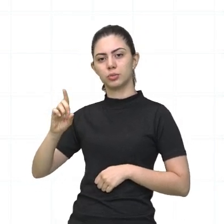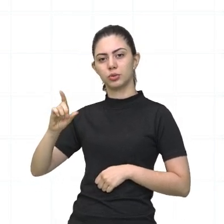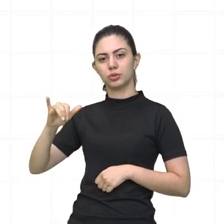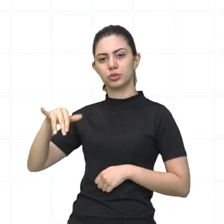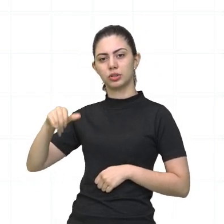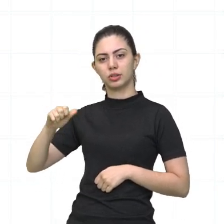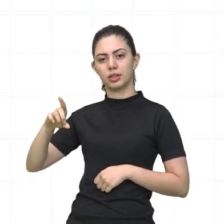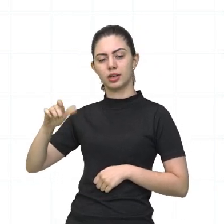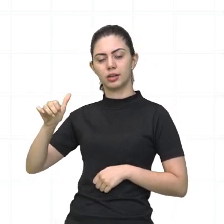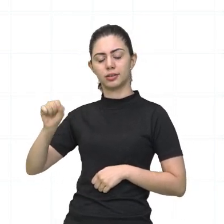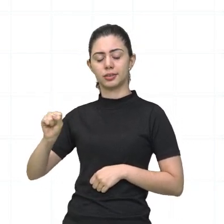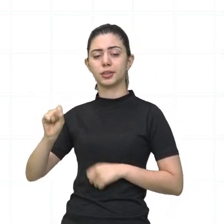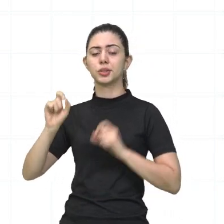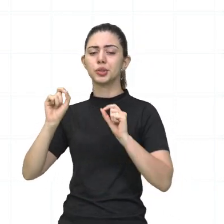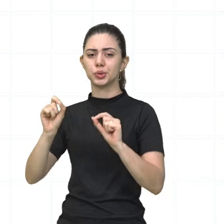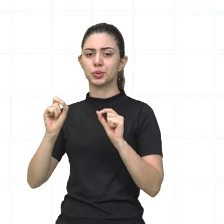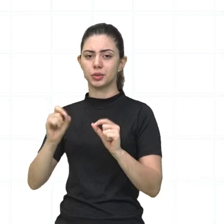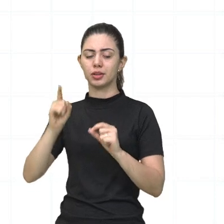subordinadas.